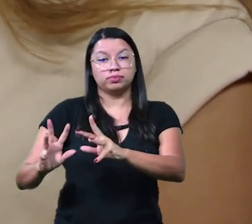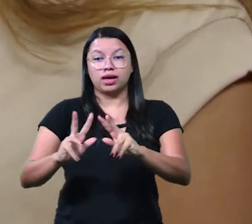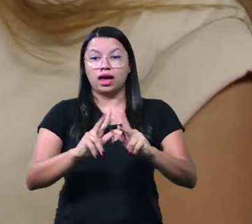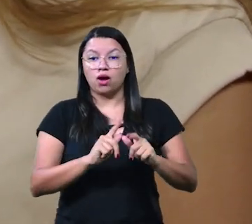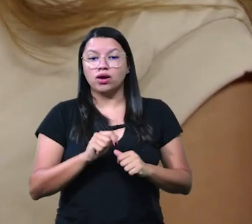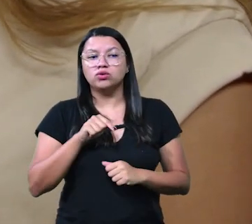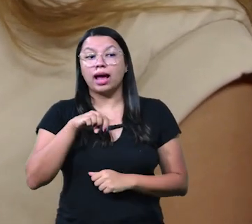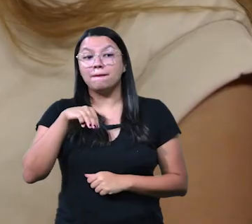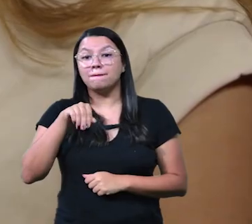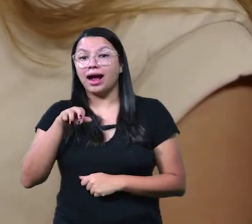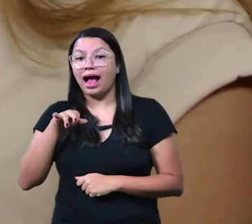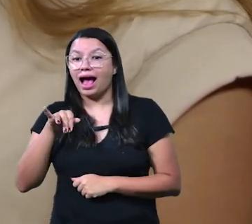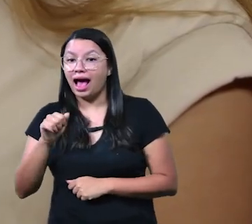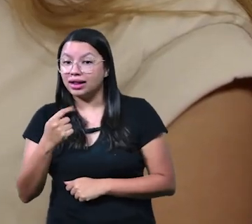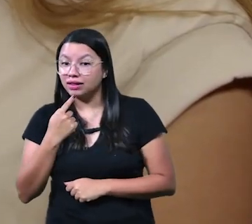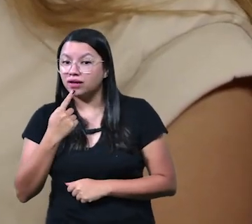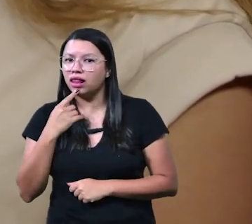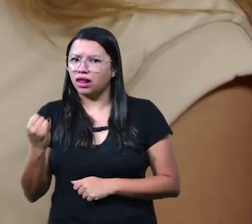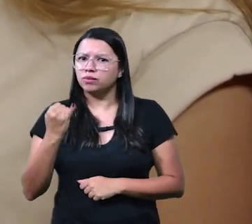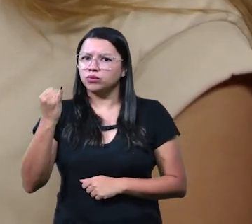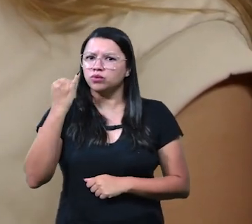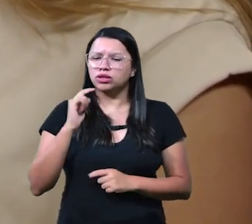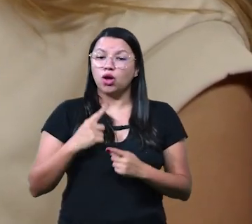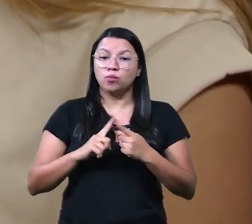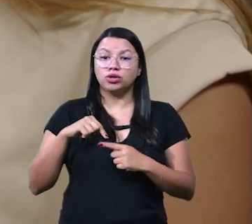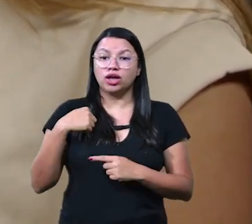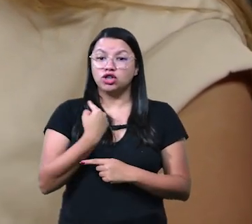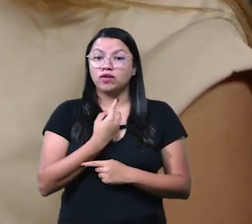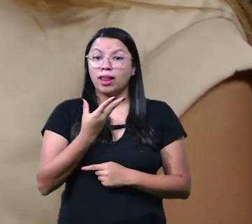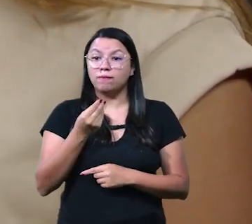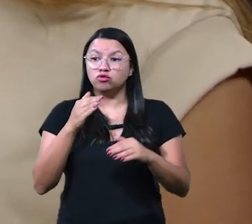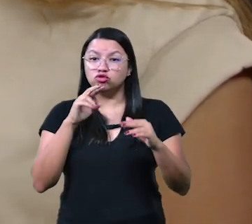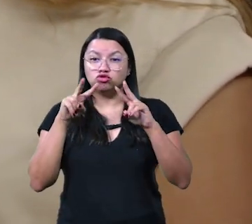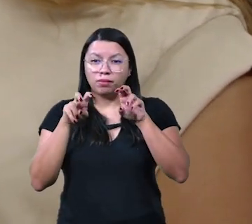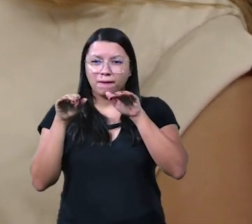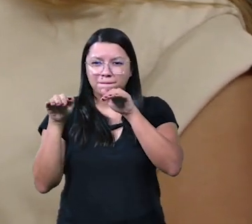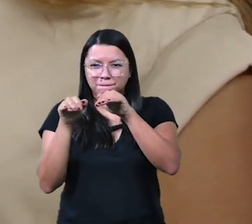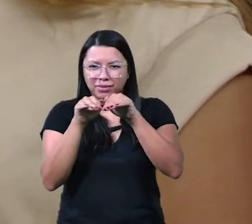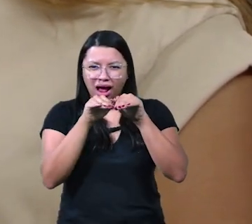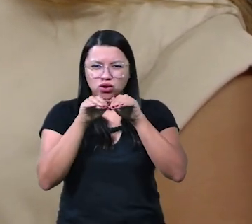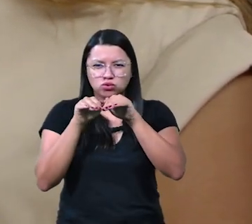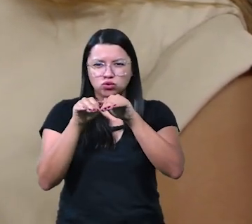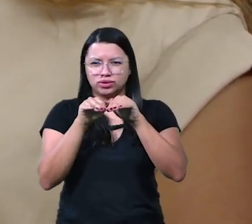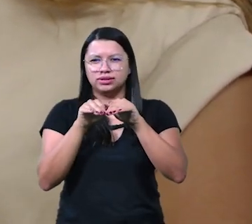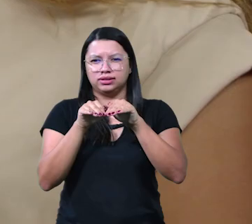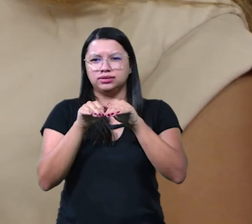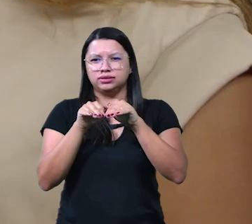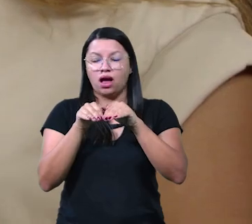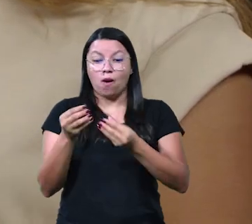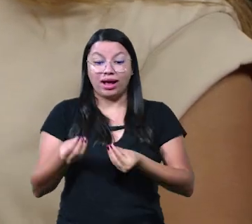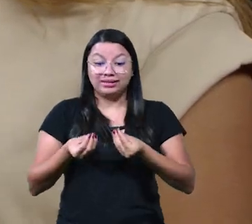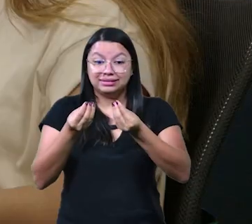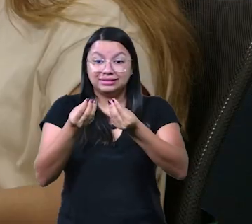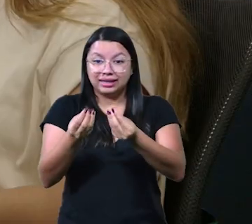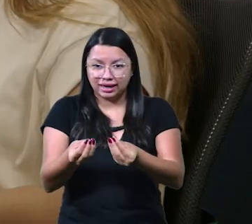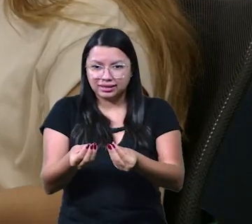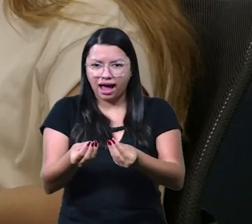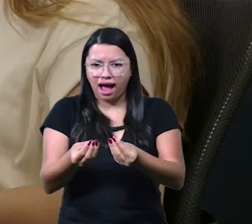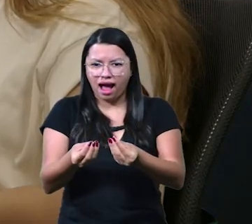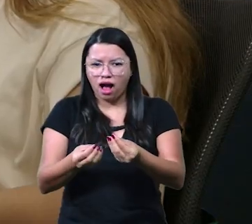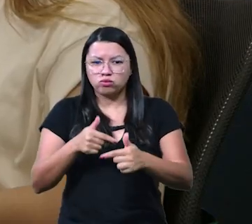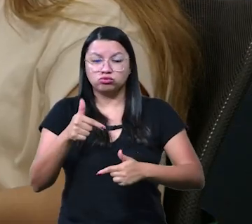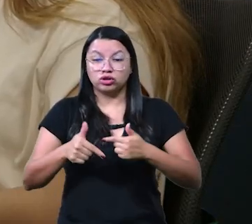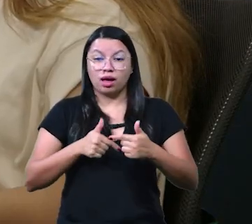colocando é muito importante mesmo, porque a gente fala muito de padronização na hotelaria, né? Da gente entregar um serviço padrão, com um padrão